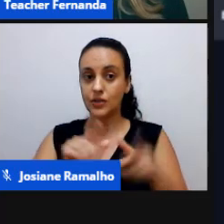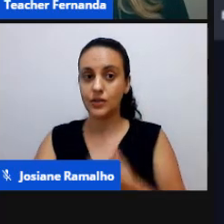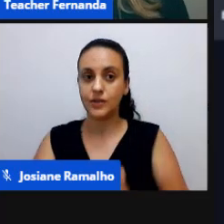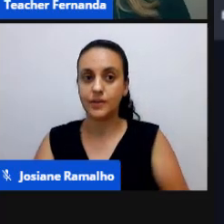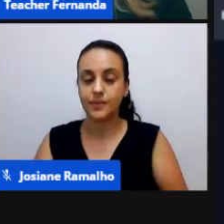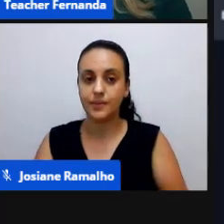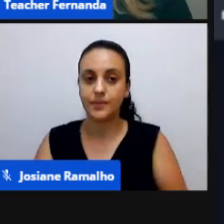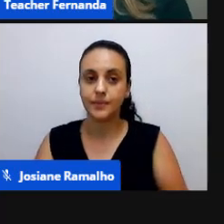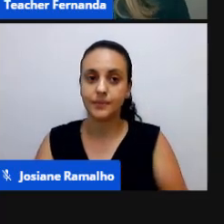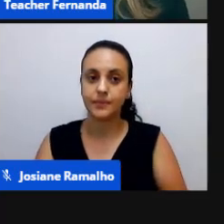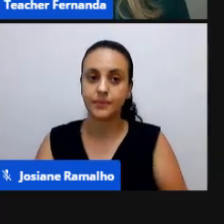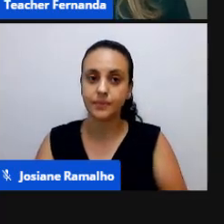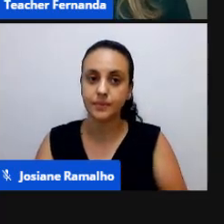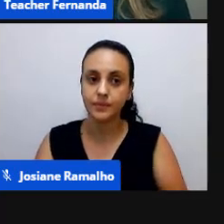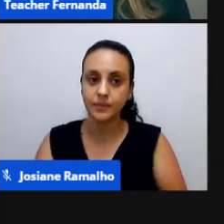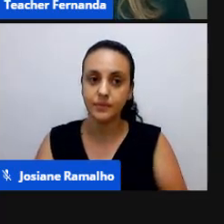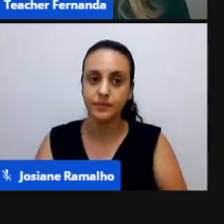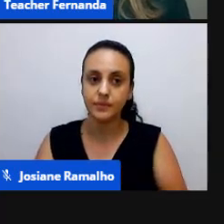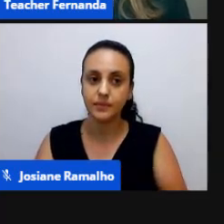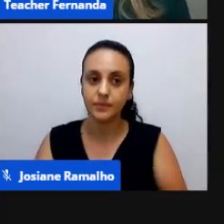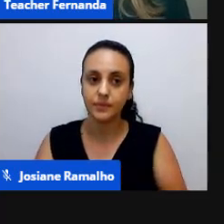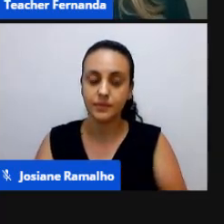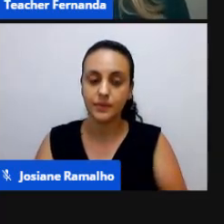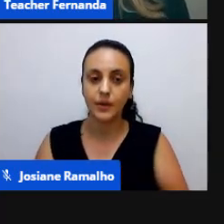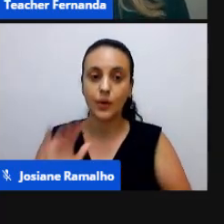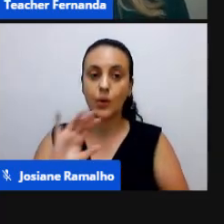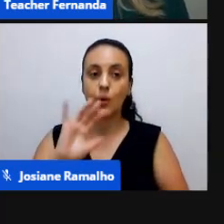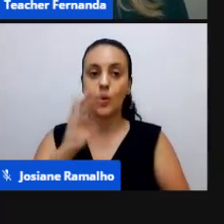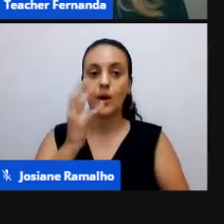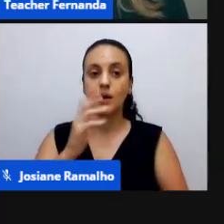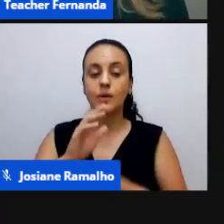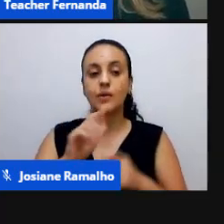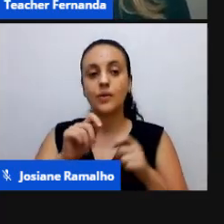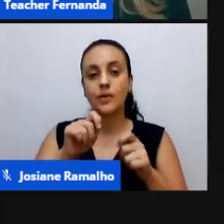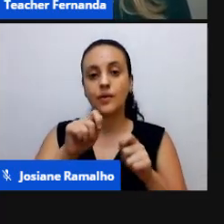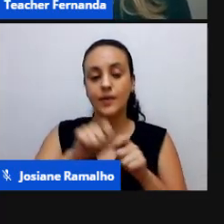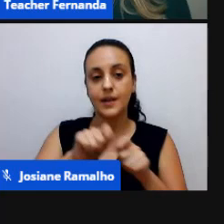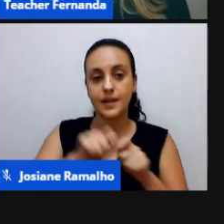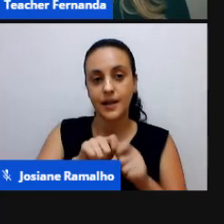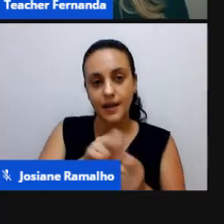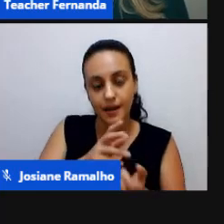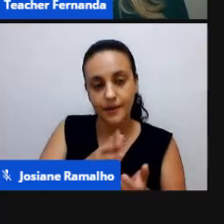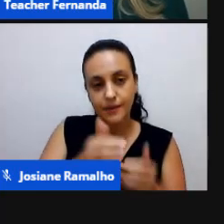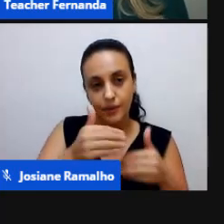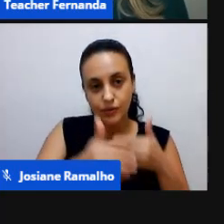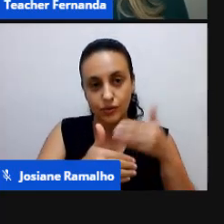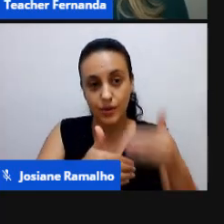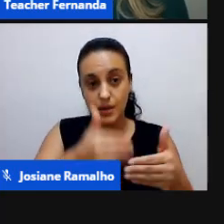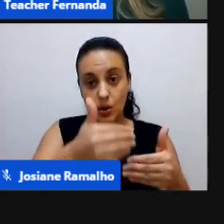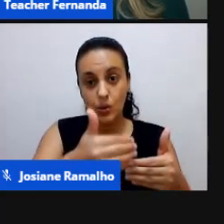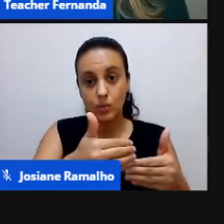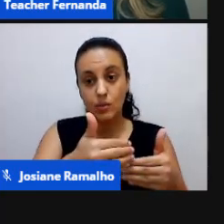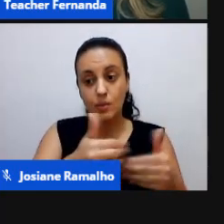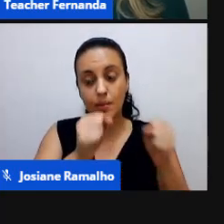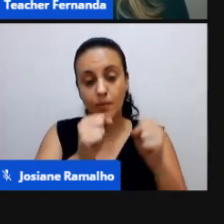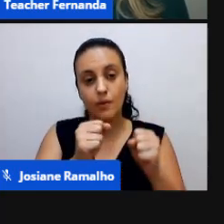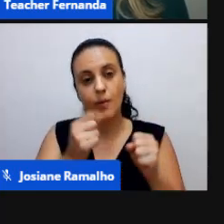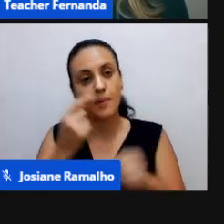fazer uso de elementos que conversam entre si. Vejam aqui. Se eu for